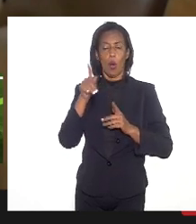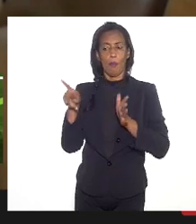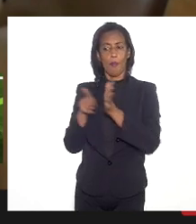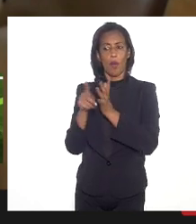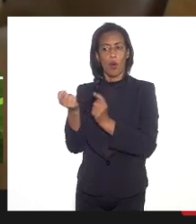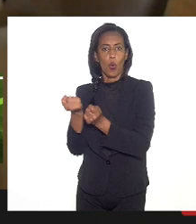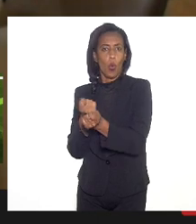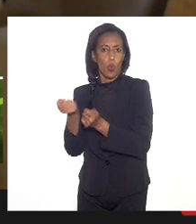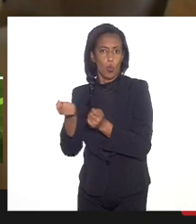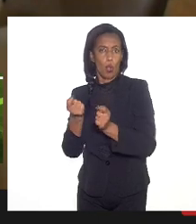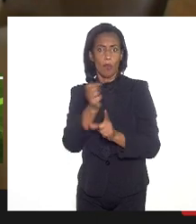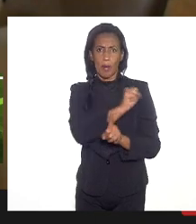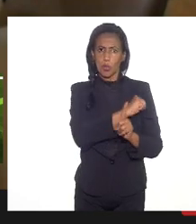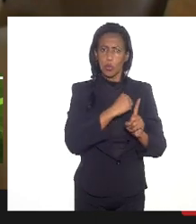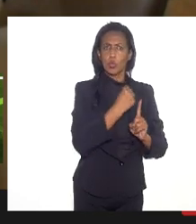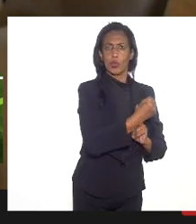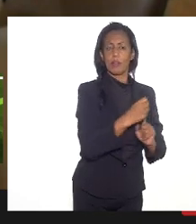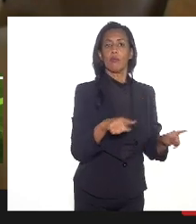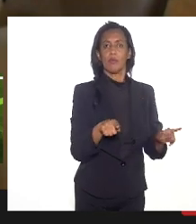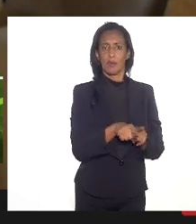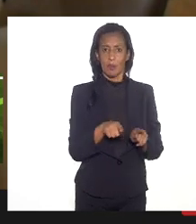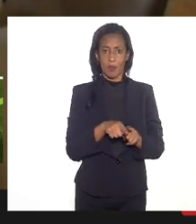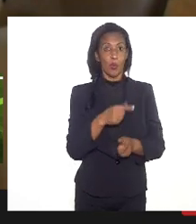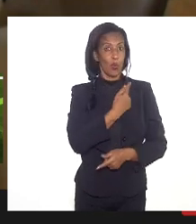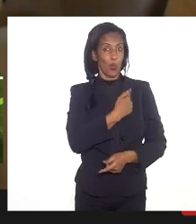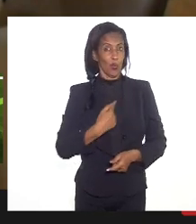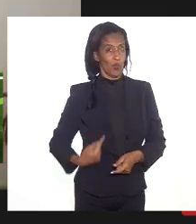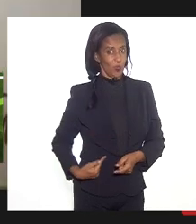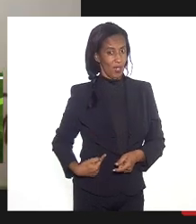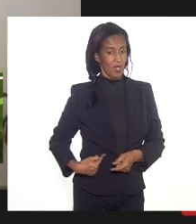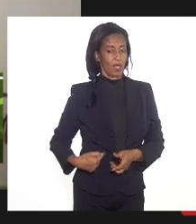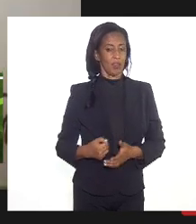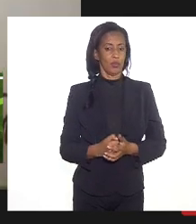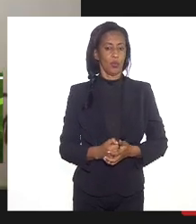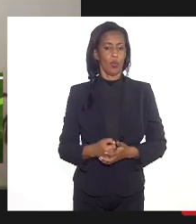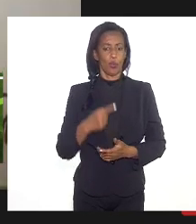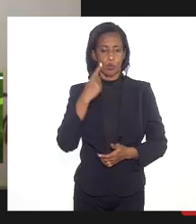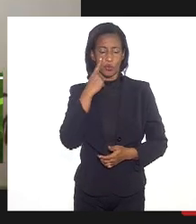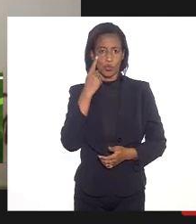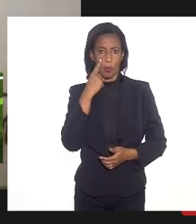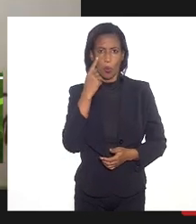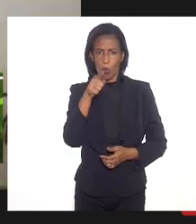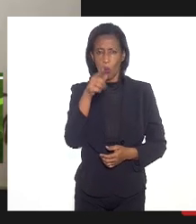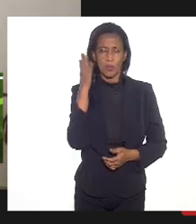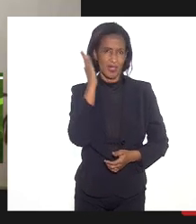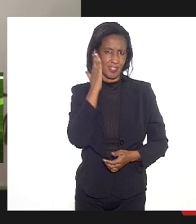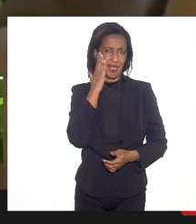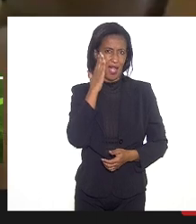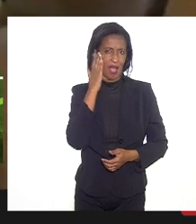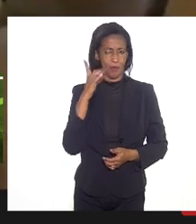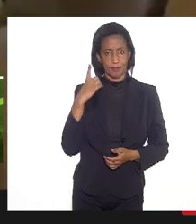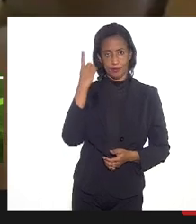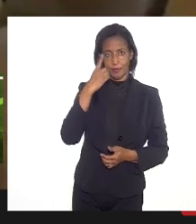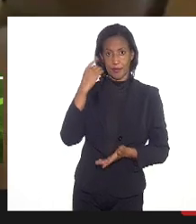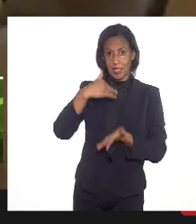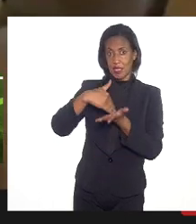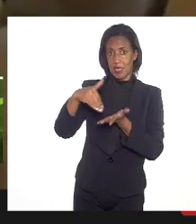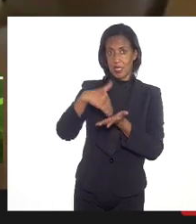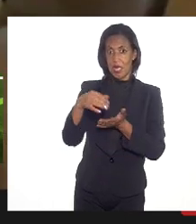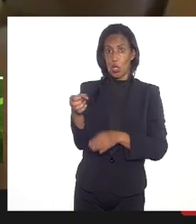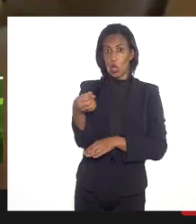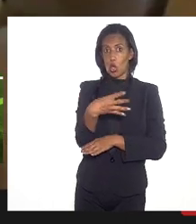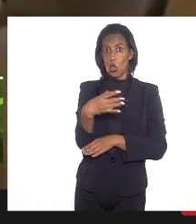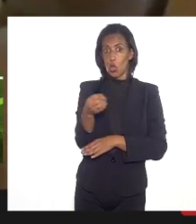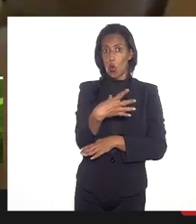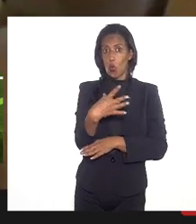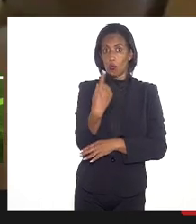pelo social também. O governador, nós já estamos mapeando isso. Como a senhora sabe, a secretaria tem novo secretário há